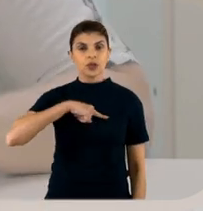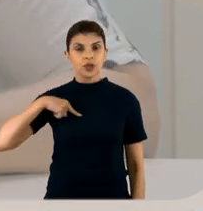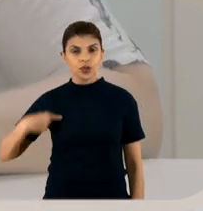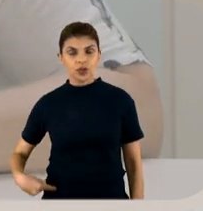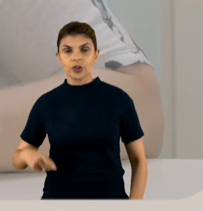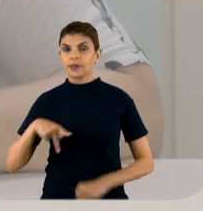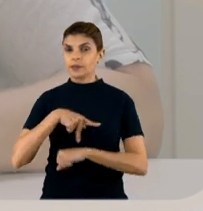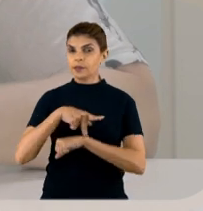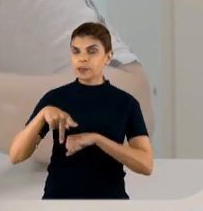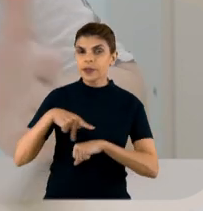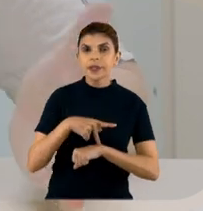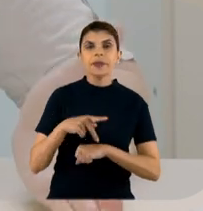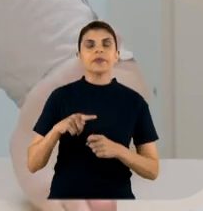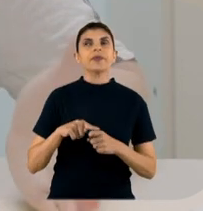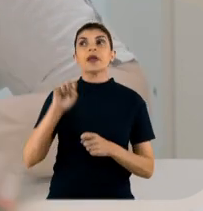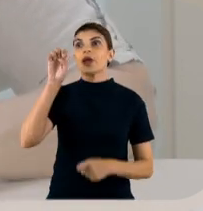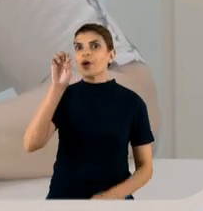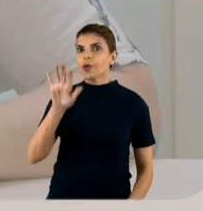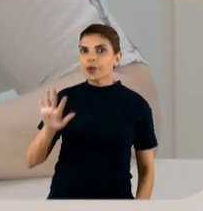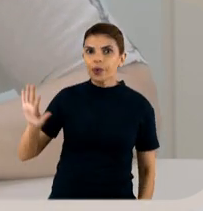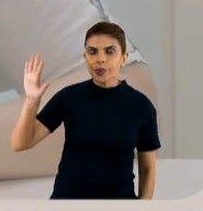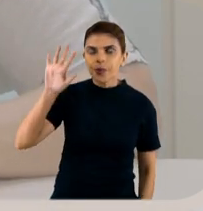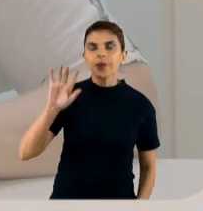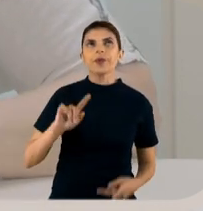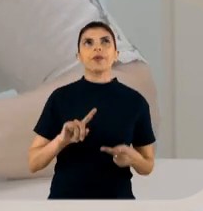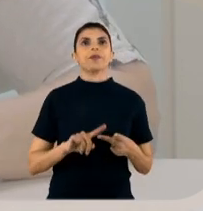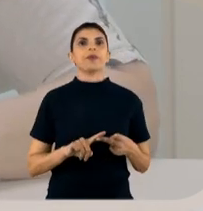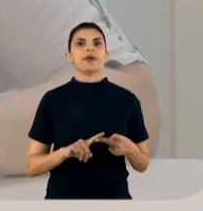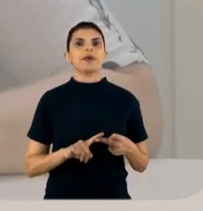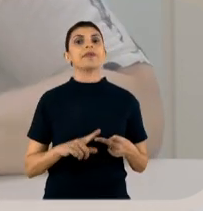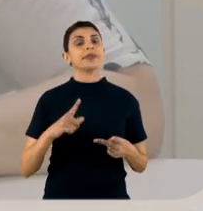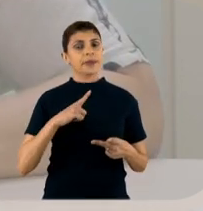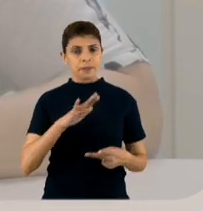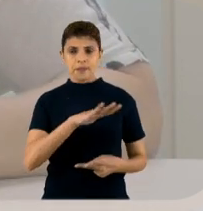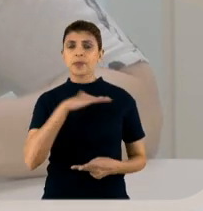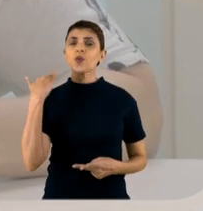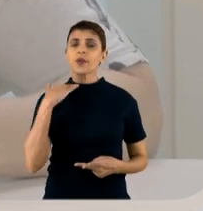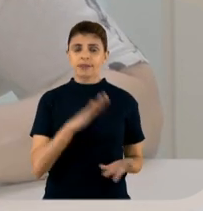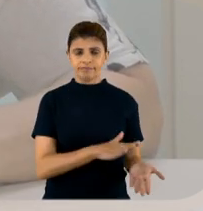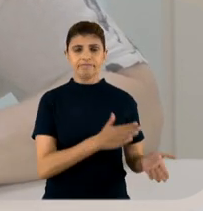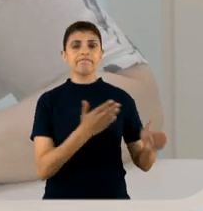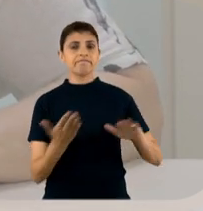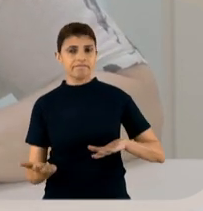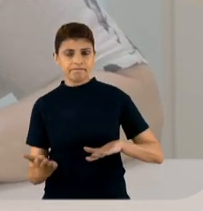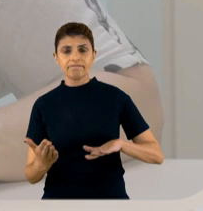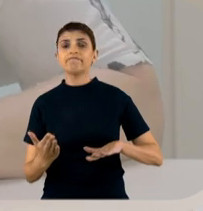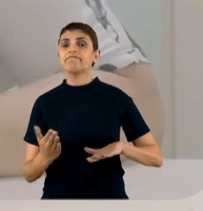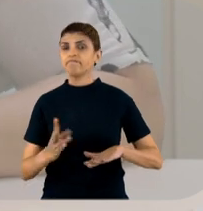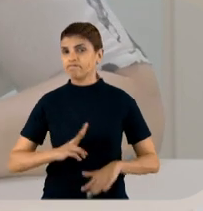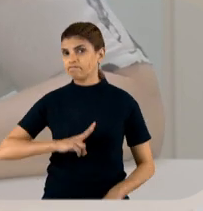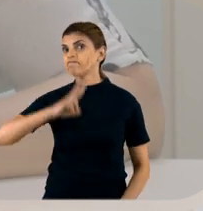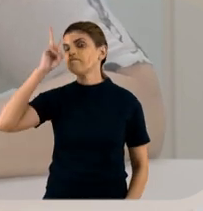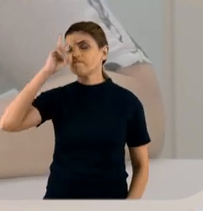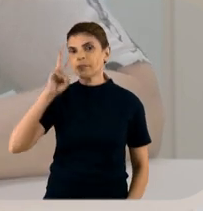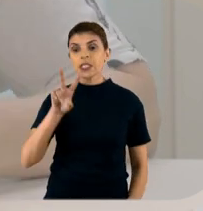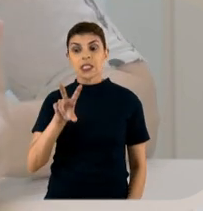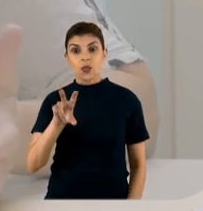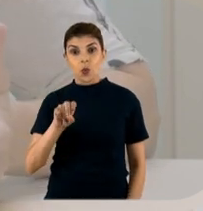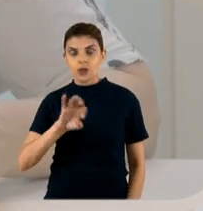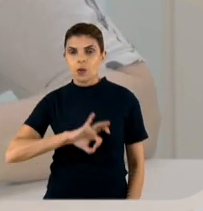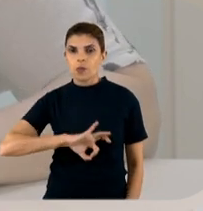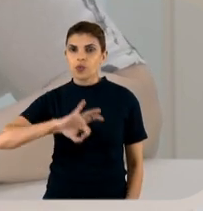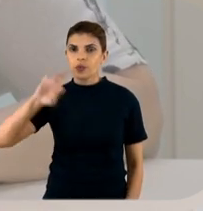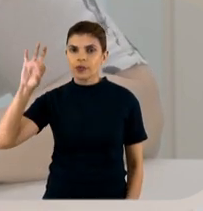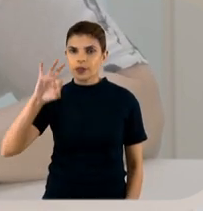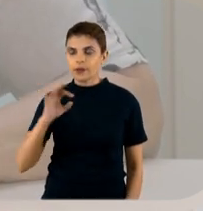na China na Europa também a gente tem uma mortalidade muito alta dos pacientes intubados quase